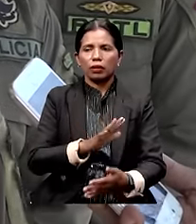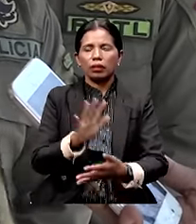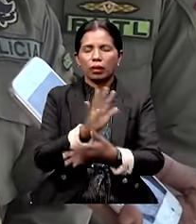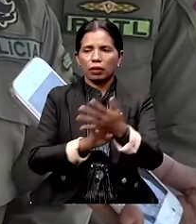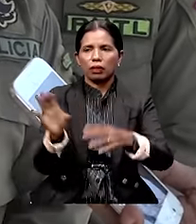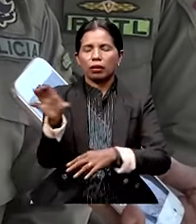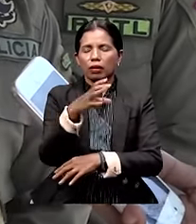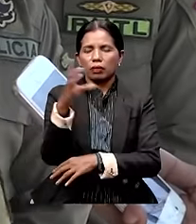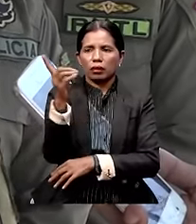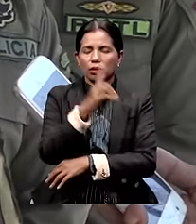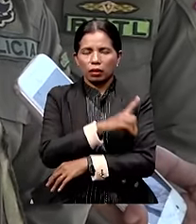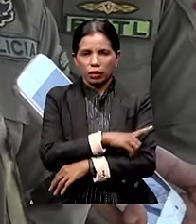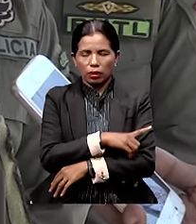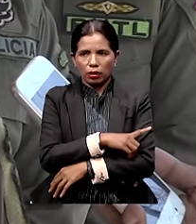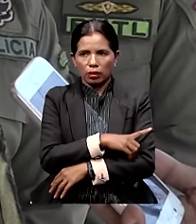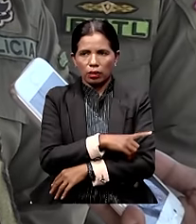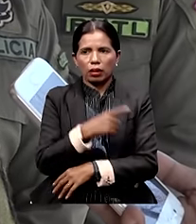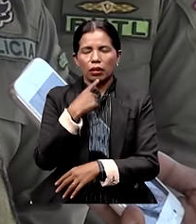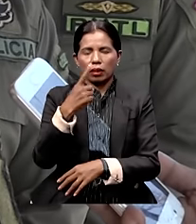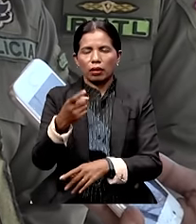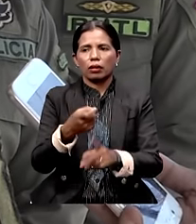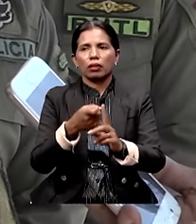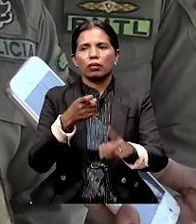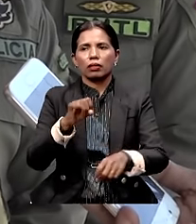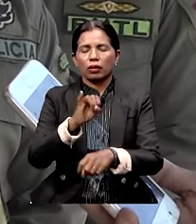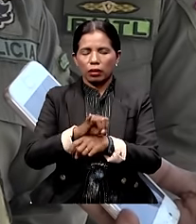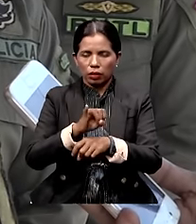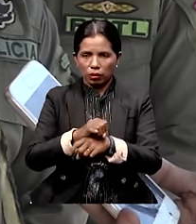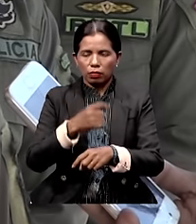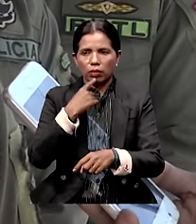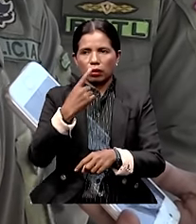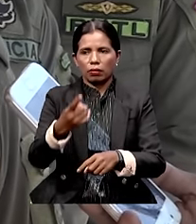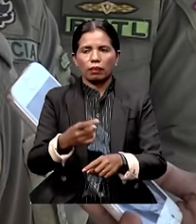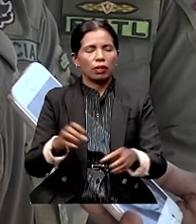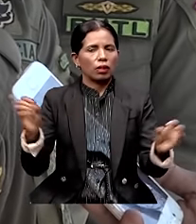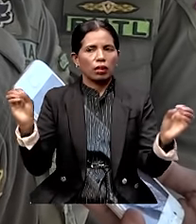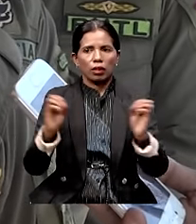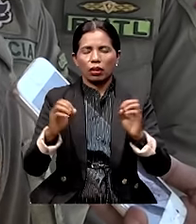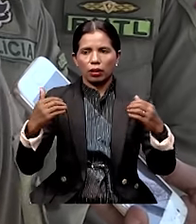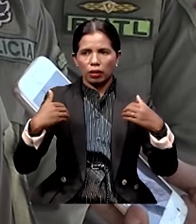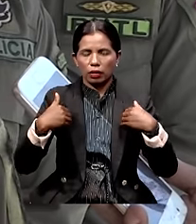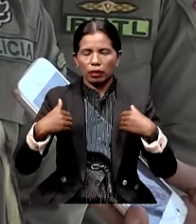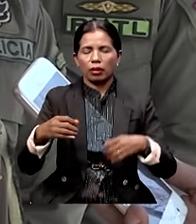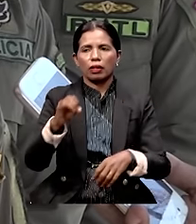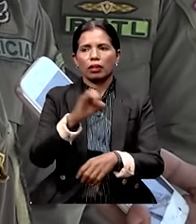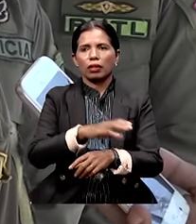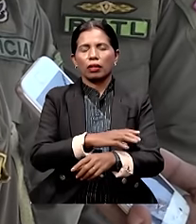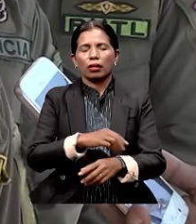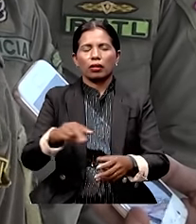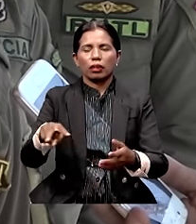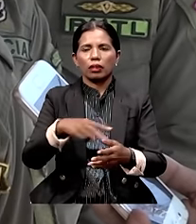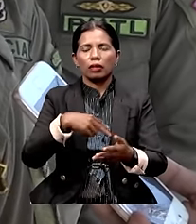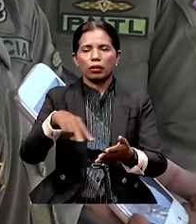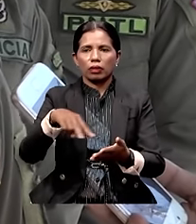natal no Tinanfon ian aviso tiana liusi paróquia mas aviso kata kala iha prezepi dia nebe toka fali muzik